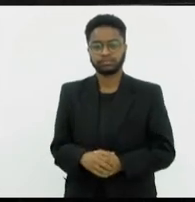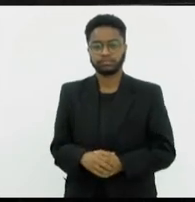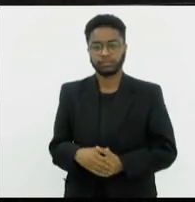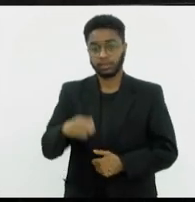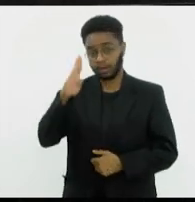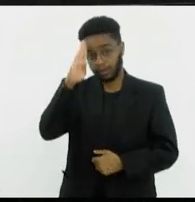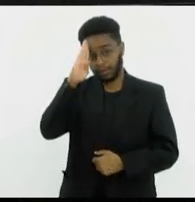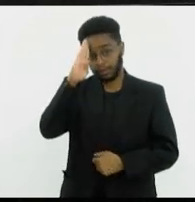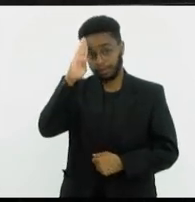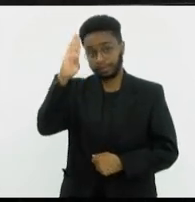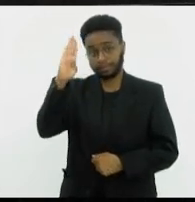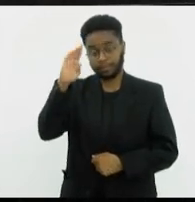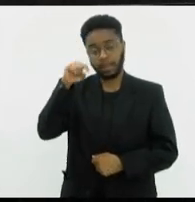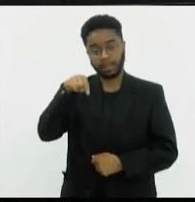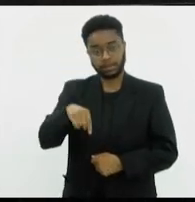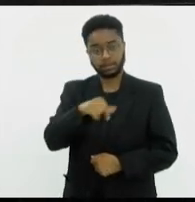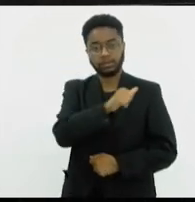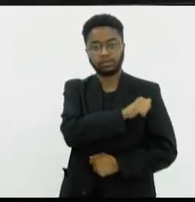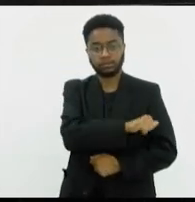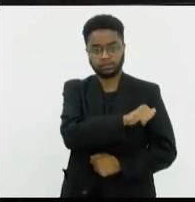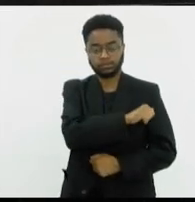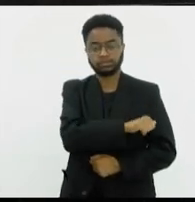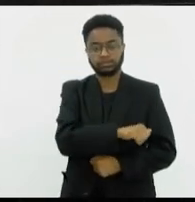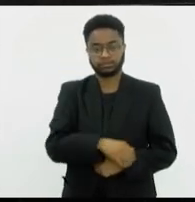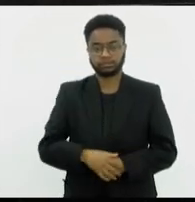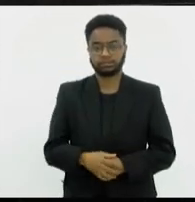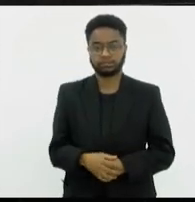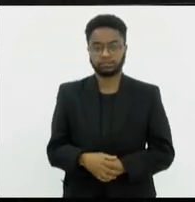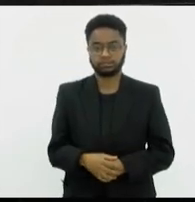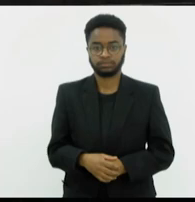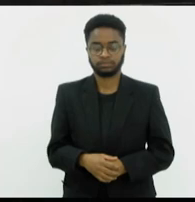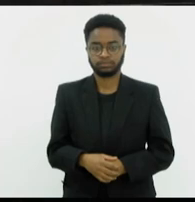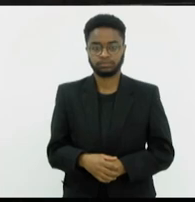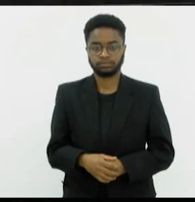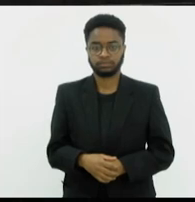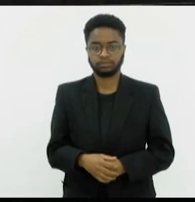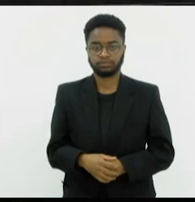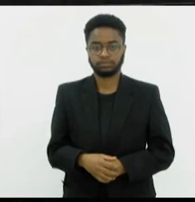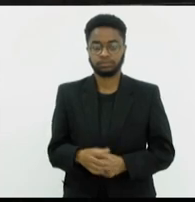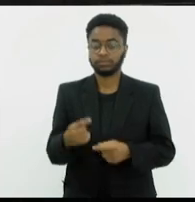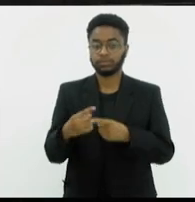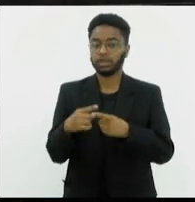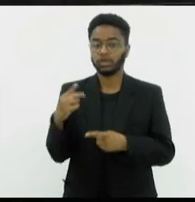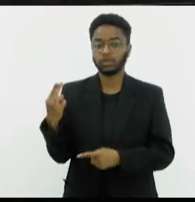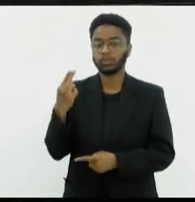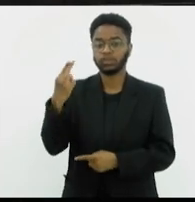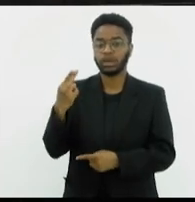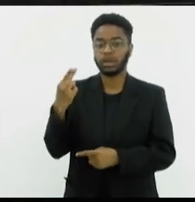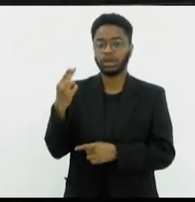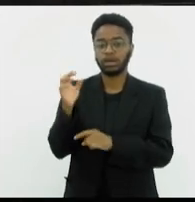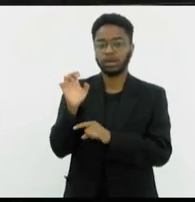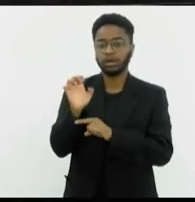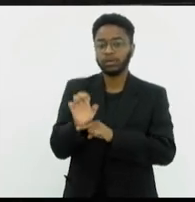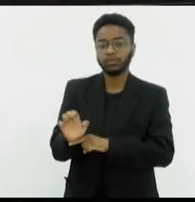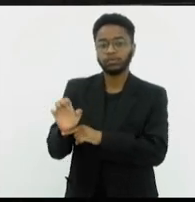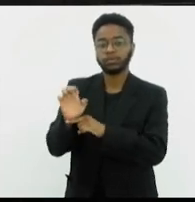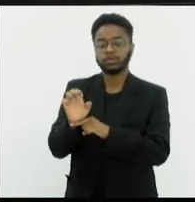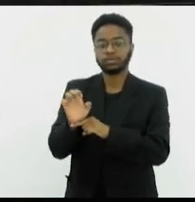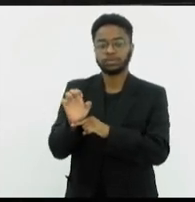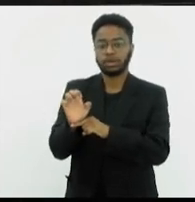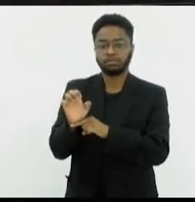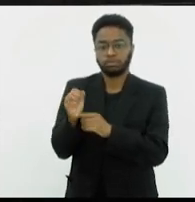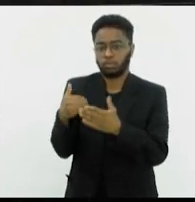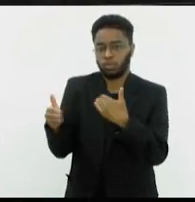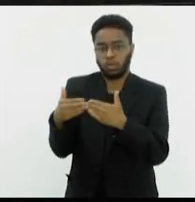principalmente aqui no estado do Rio de Janeiro, não é possível que o estado, seja ele qual